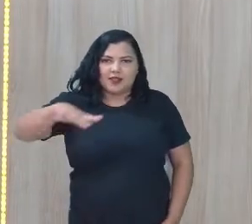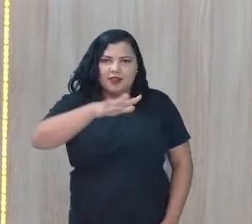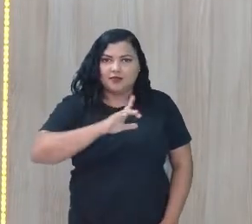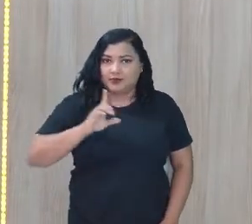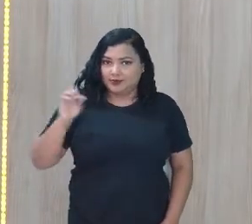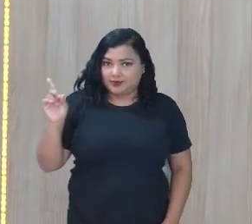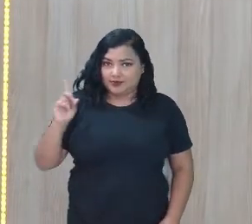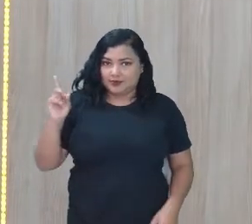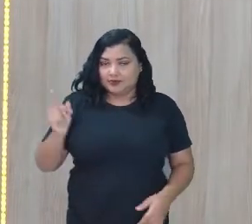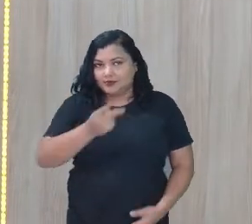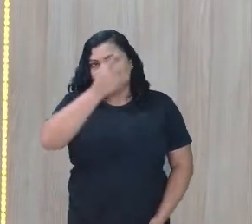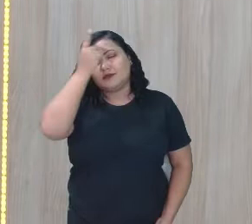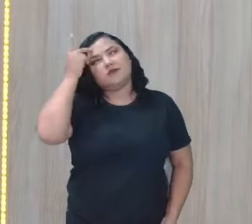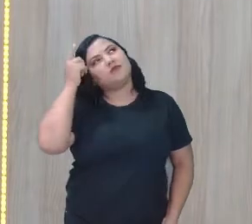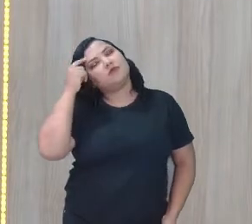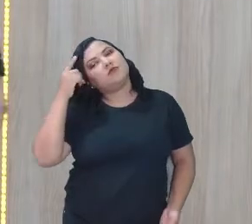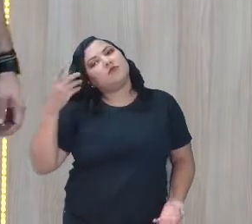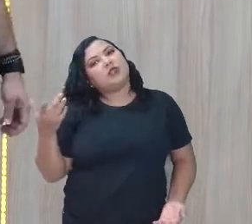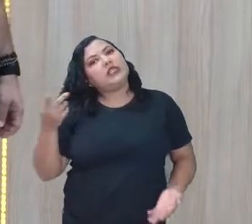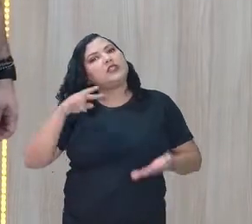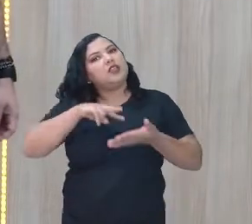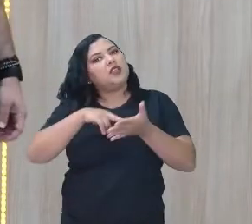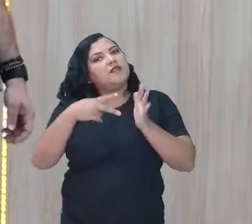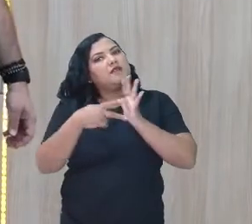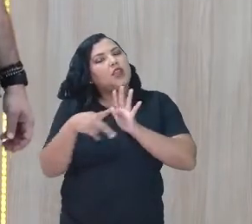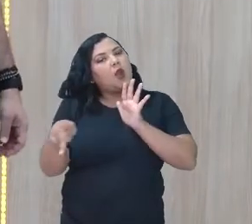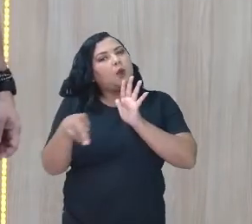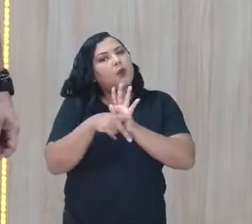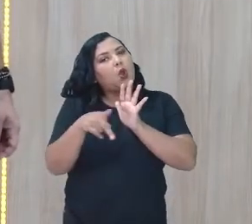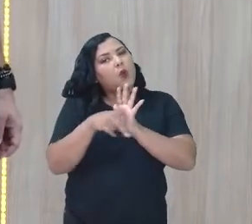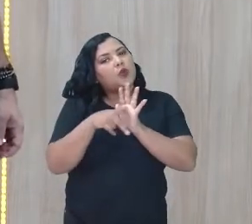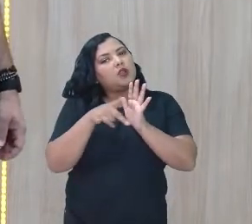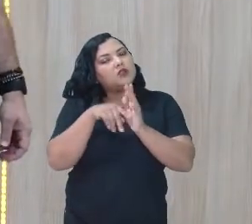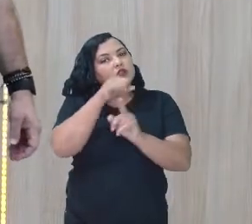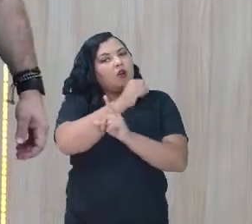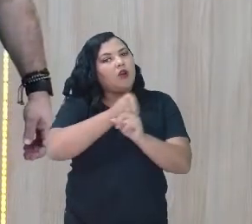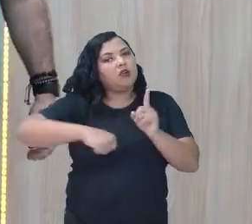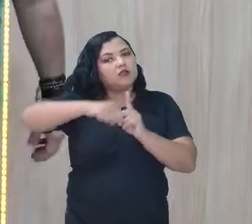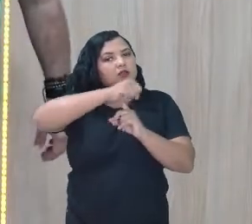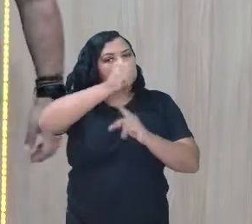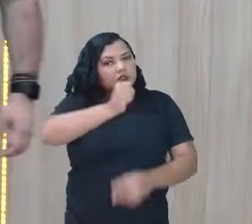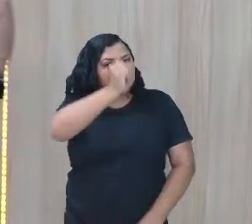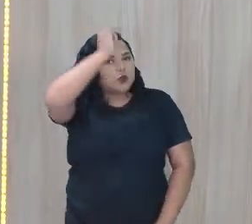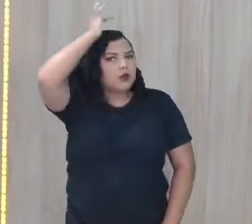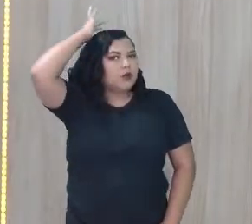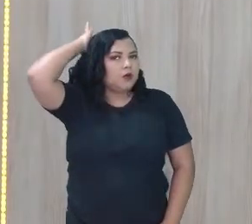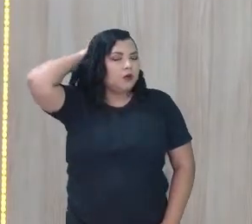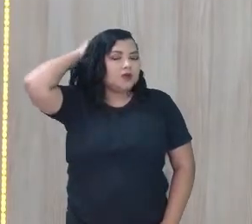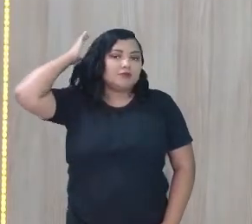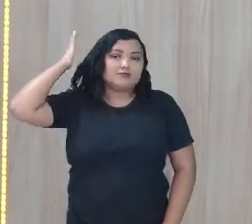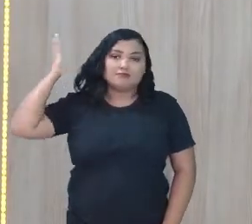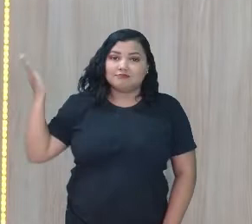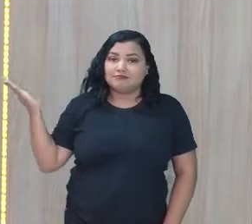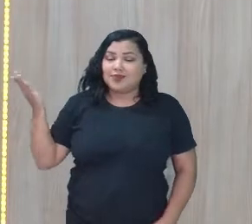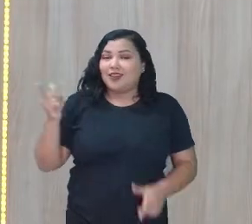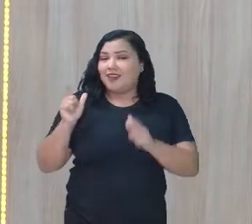é considerado um símbolo, né, da civilização e civilidade ali romana, era um local